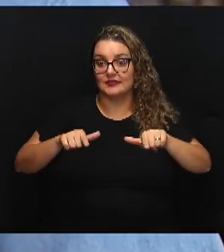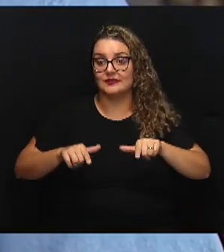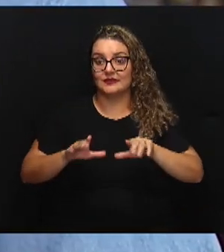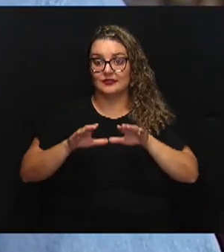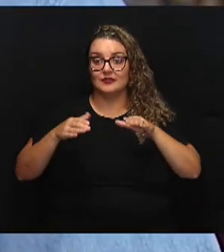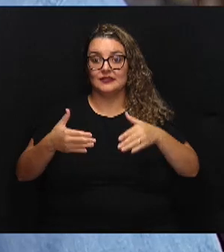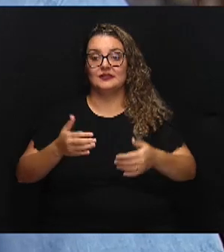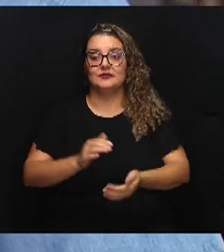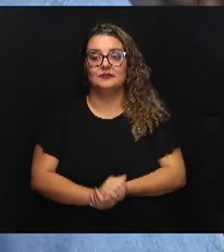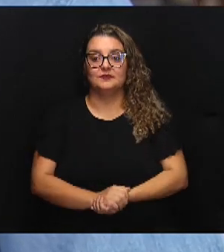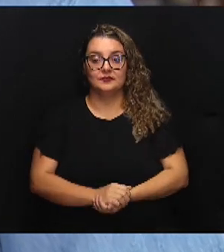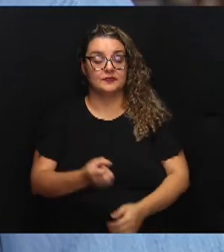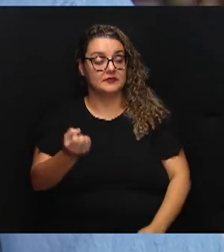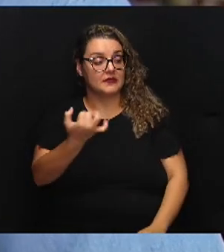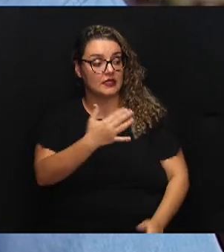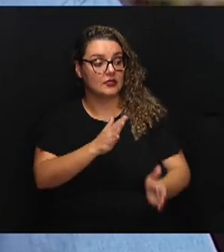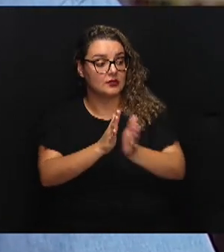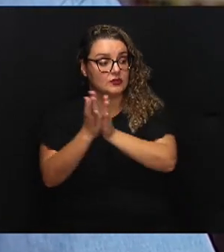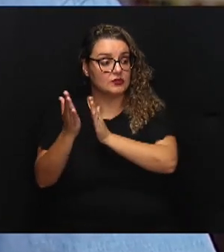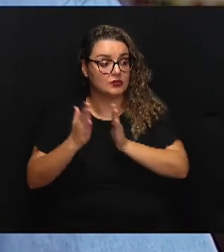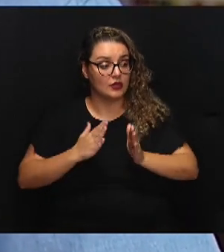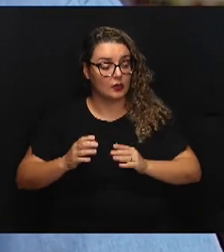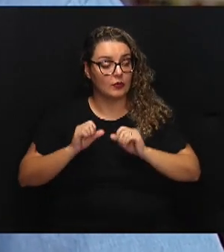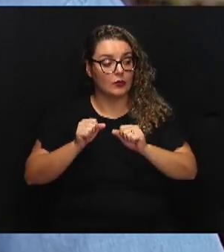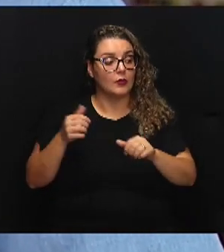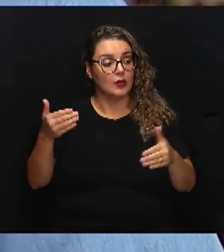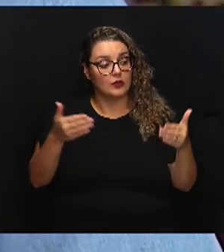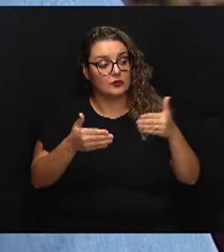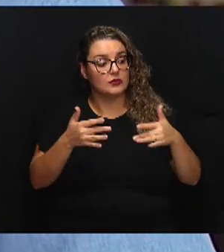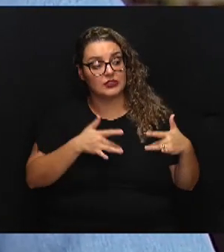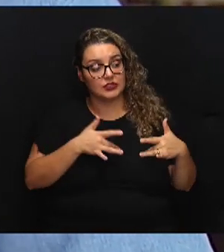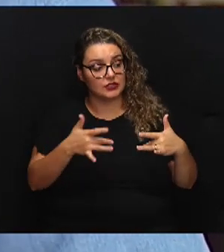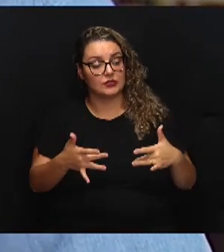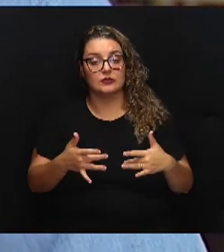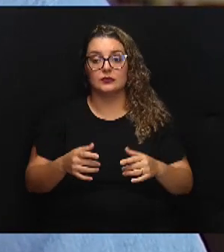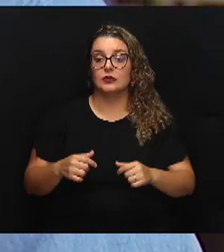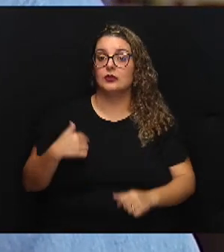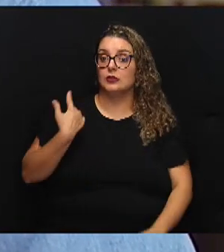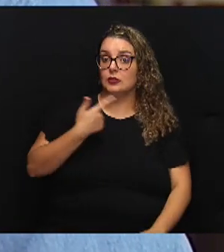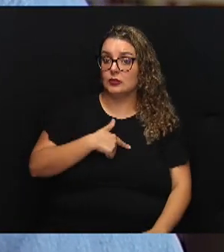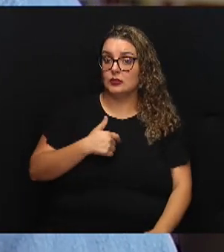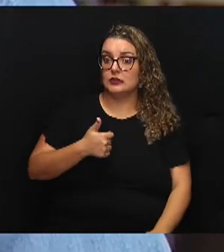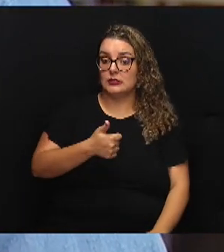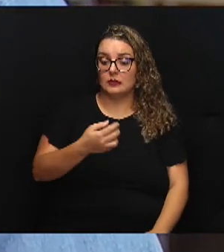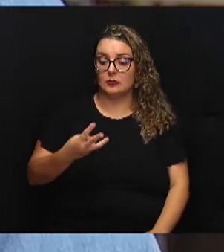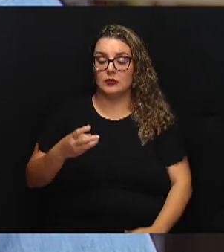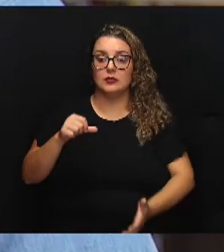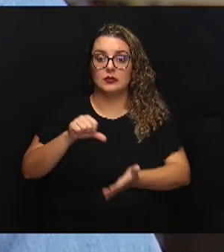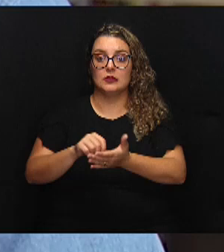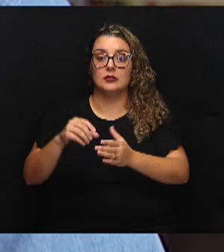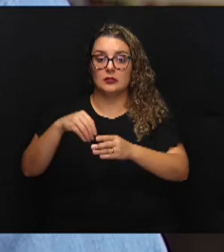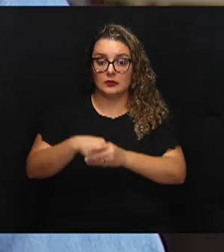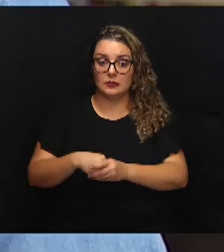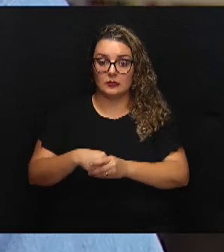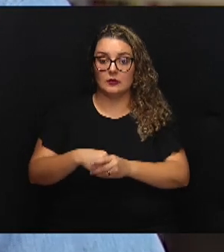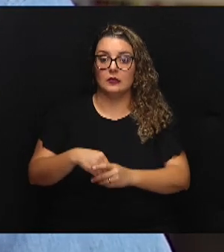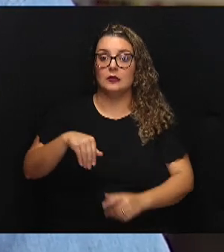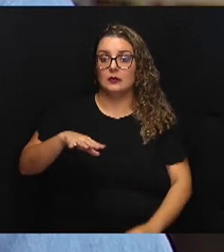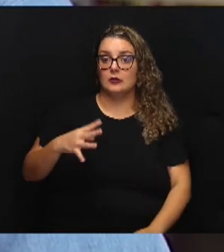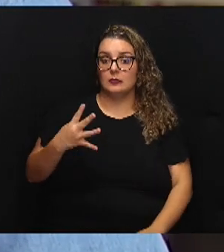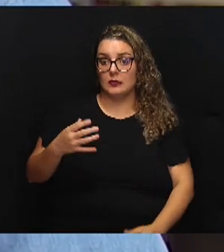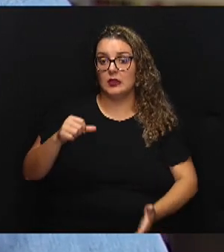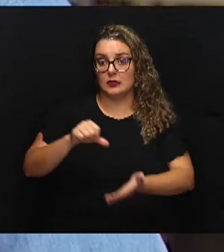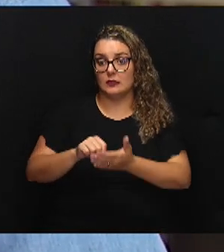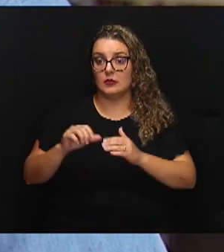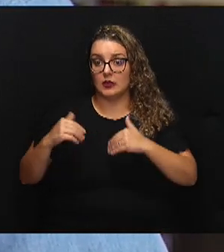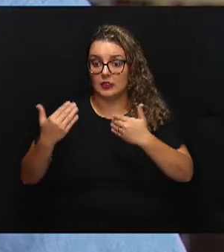Comunitária. Quantas bibliotecas as pessoas podem fazer a doação? Nós estamos com 13 postos internos, né, e mais 4 postos